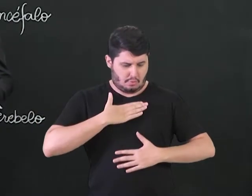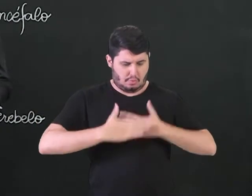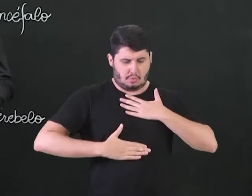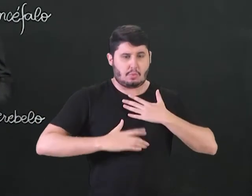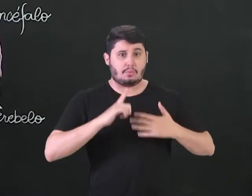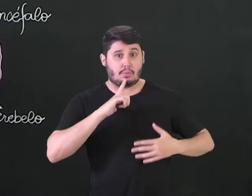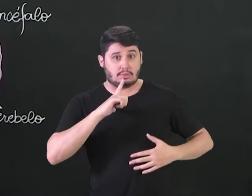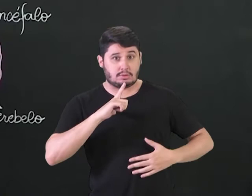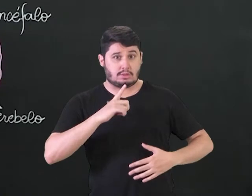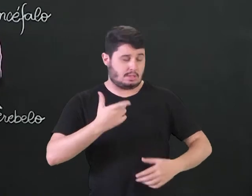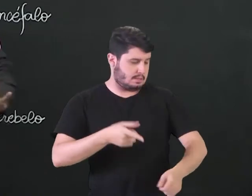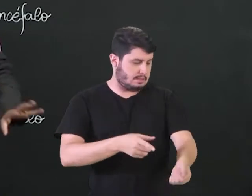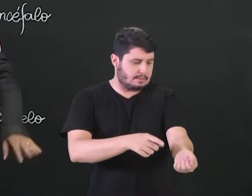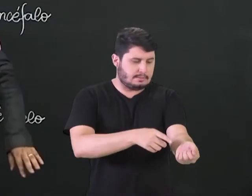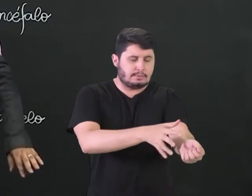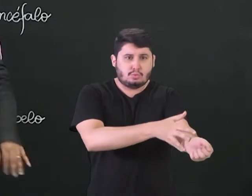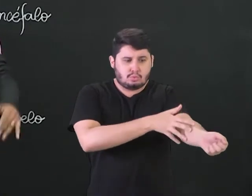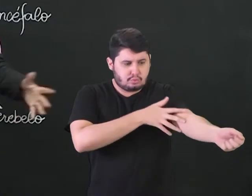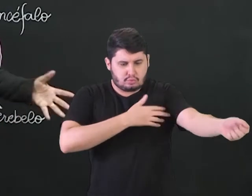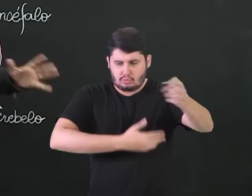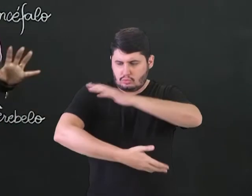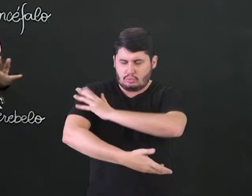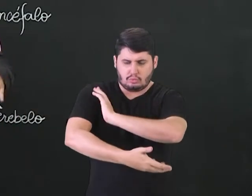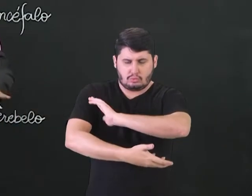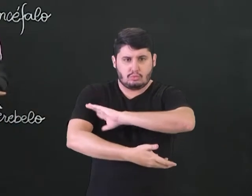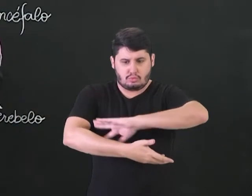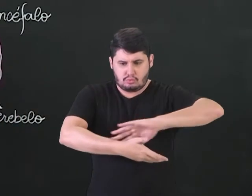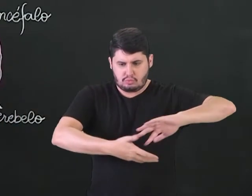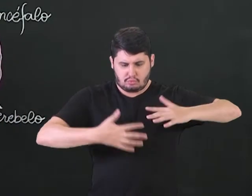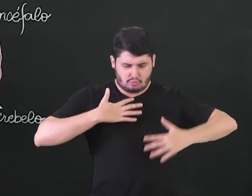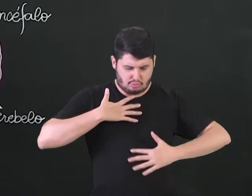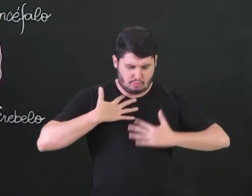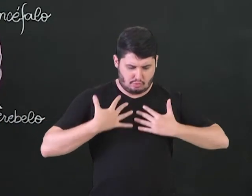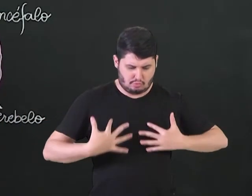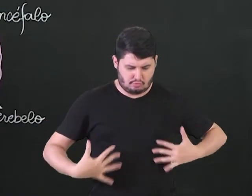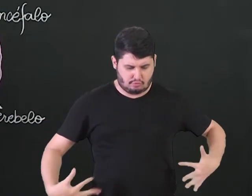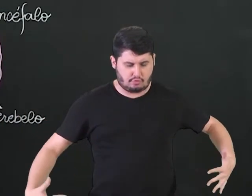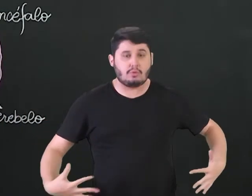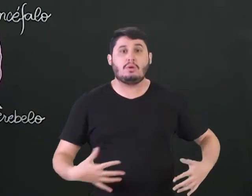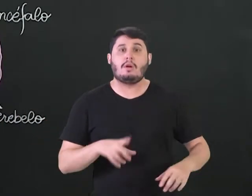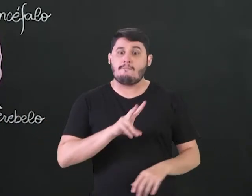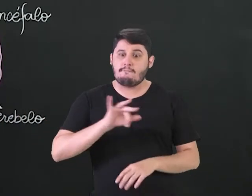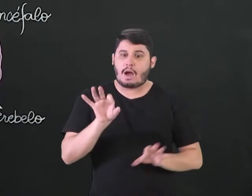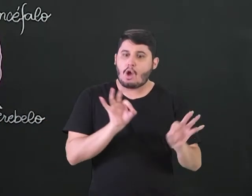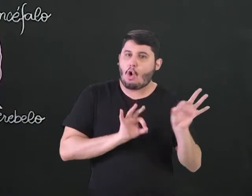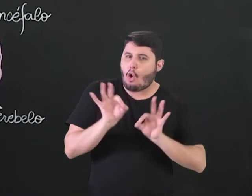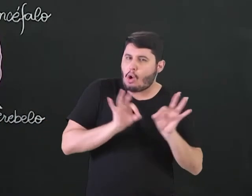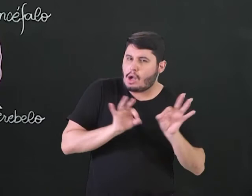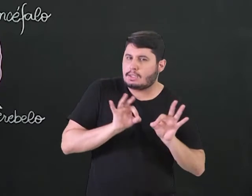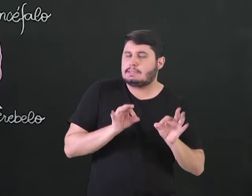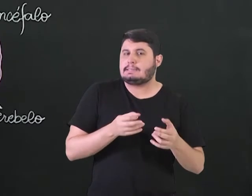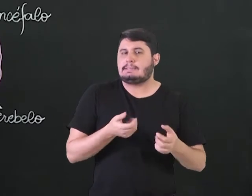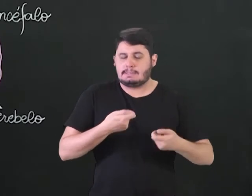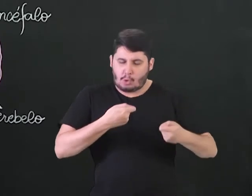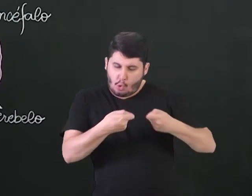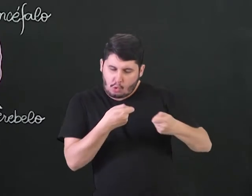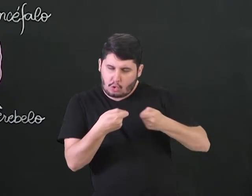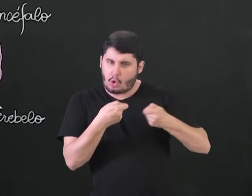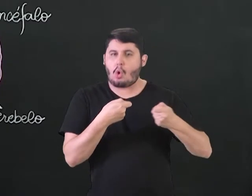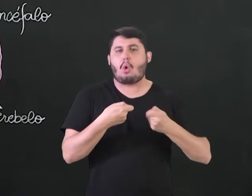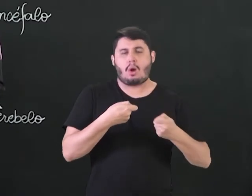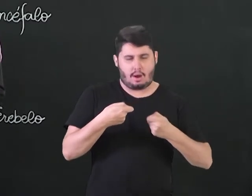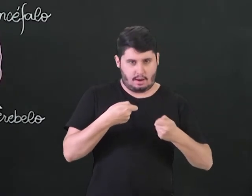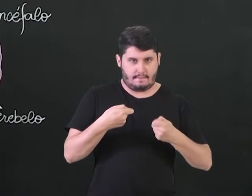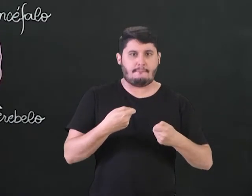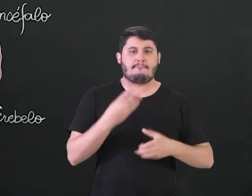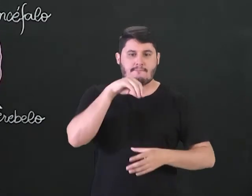ramificando em todos os nossos órgãos. Vai controlar braço, perna, pescoço, os membros, mas vai controlar os órgãos também, tá?